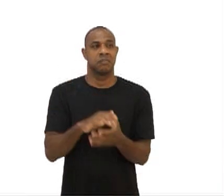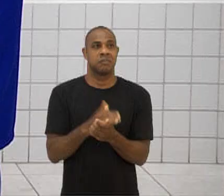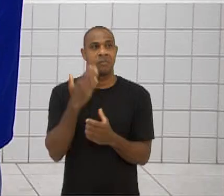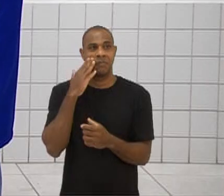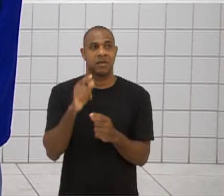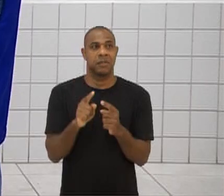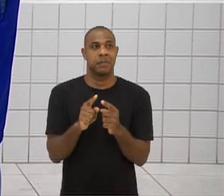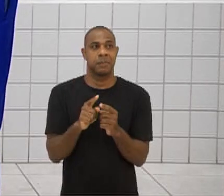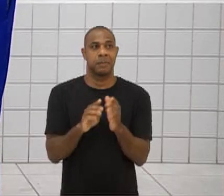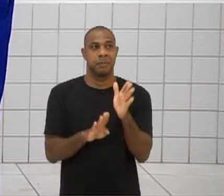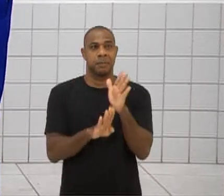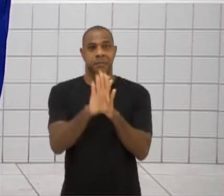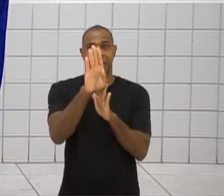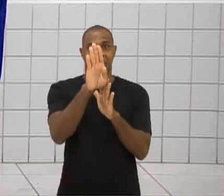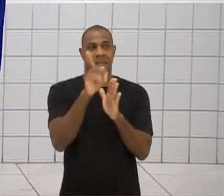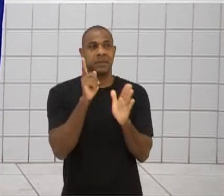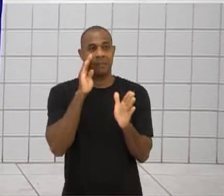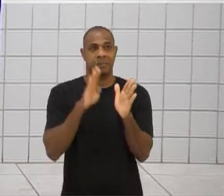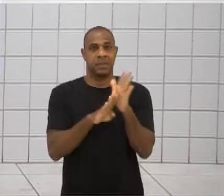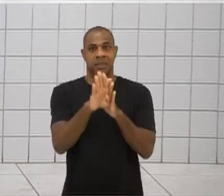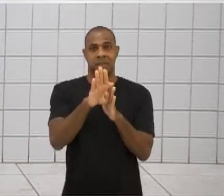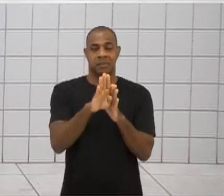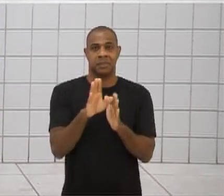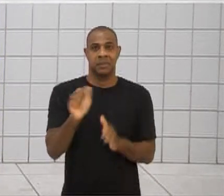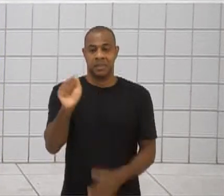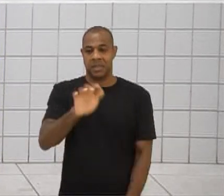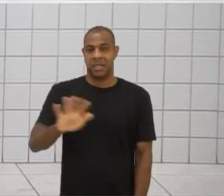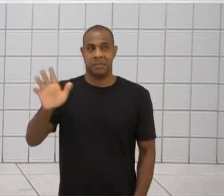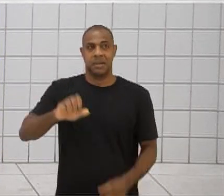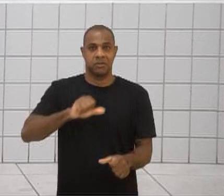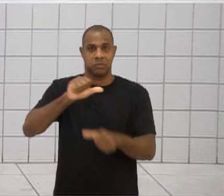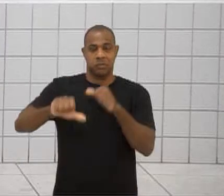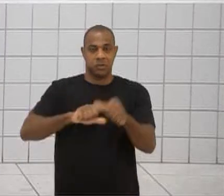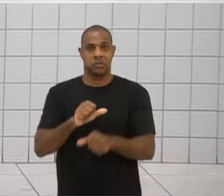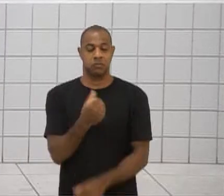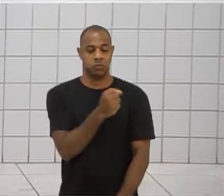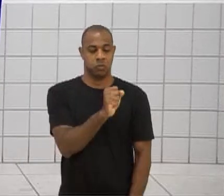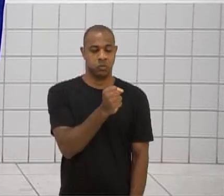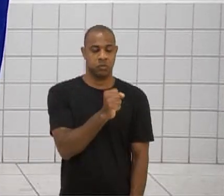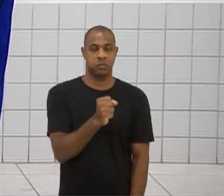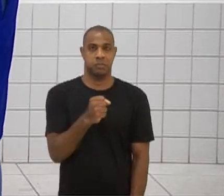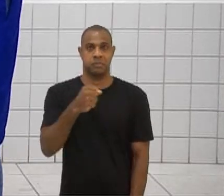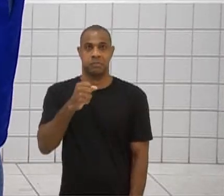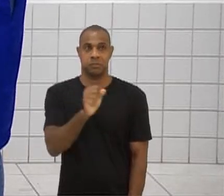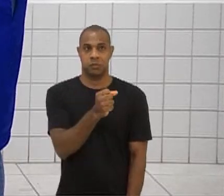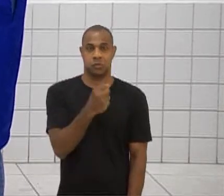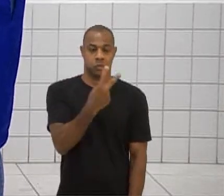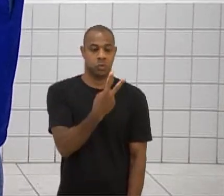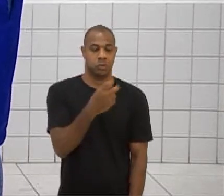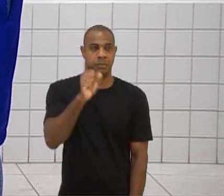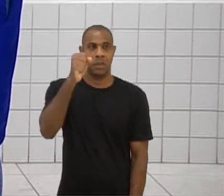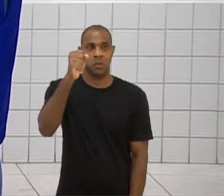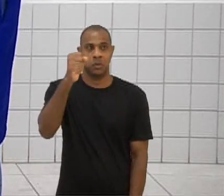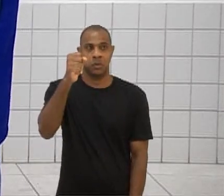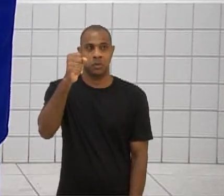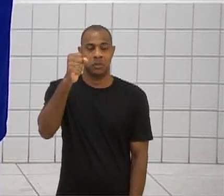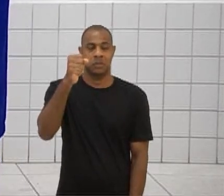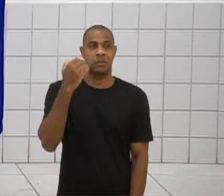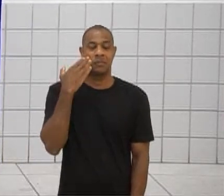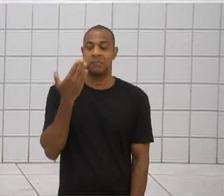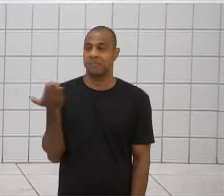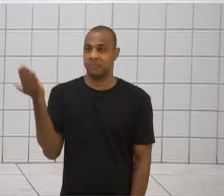para cima. Foi o que aconteceu agora com a imagem. Você viu que a imagem mudou de 2 para 8? Em vez de -1 e 1, foi de 2 a